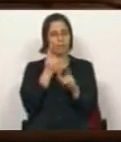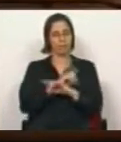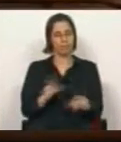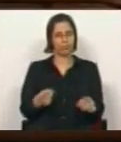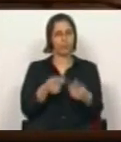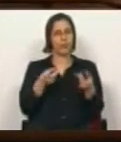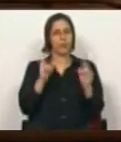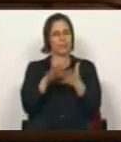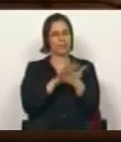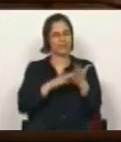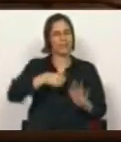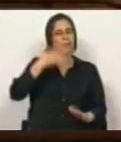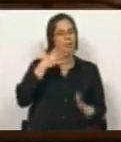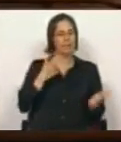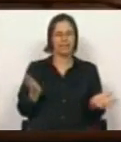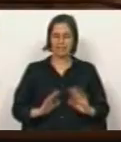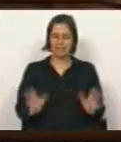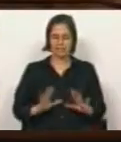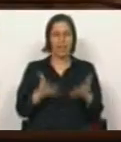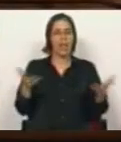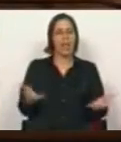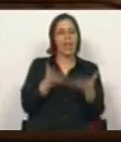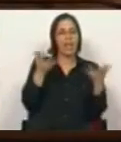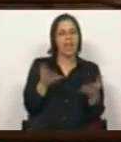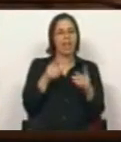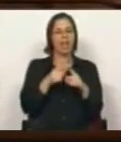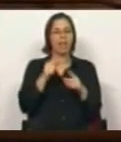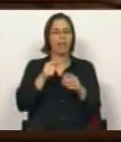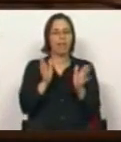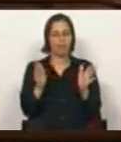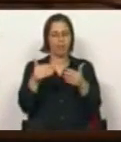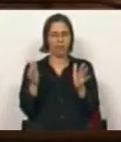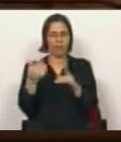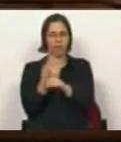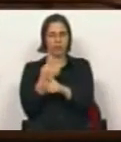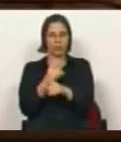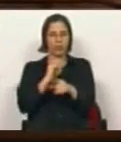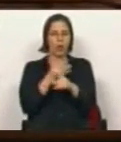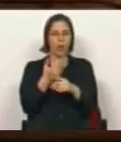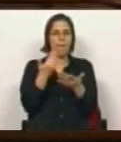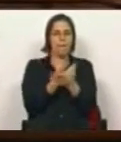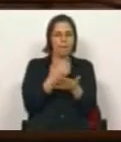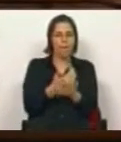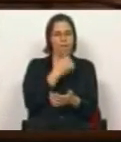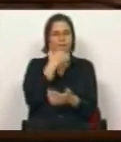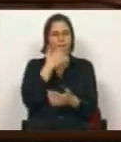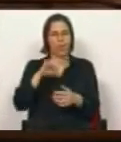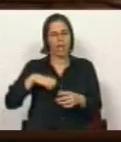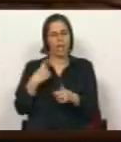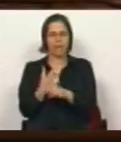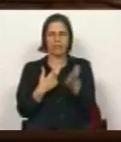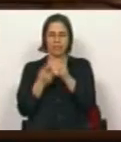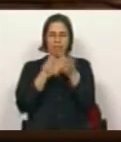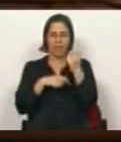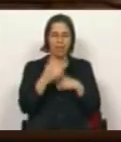impedidos de disponibilizar sacos de plástico ultraleves para embalamento primário ou transporte de pão, frutas e legumes e